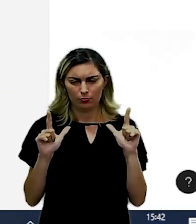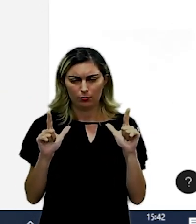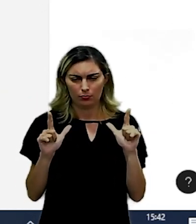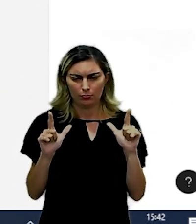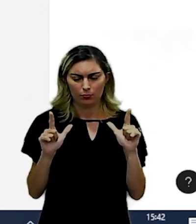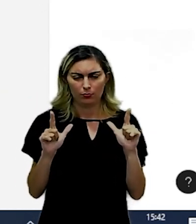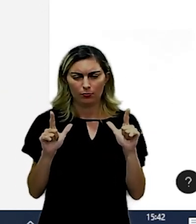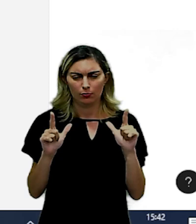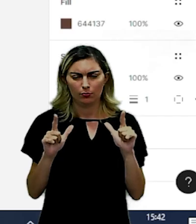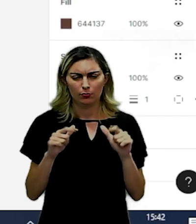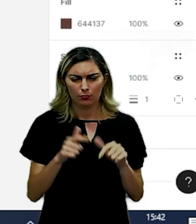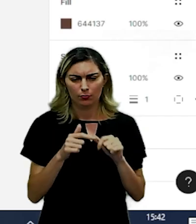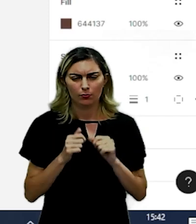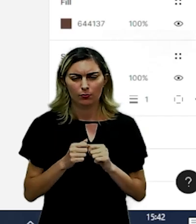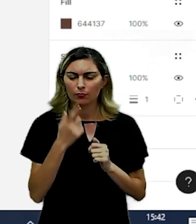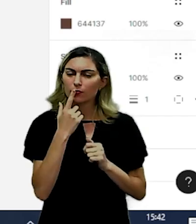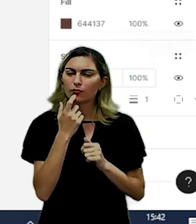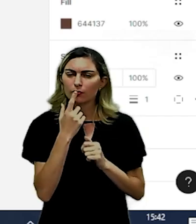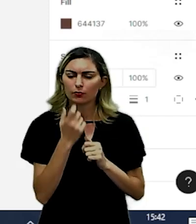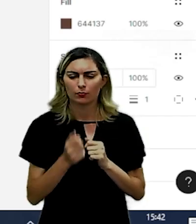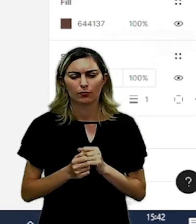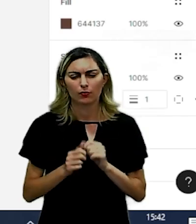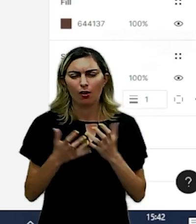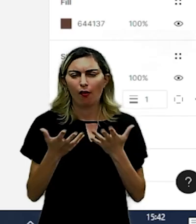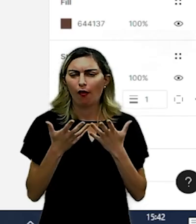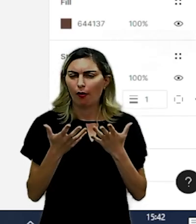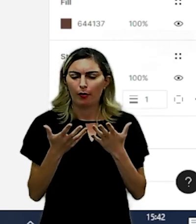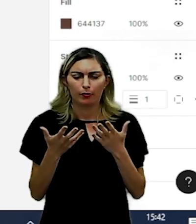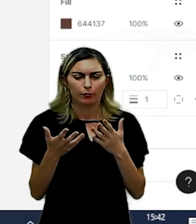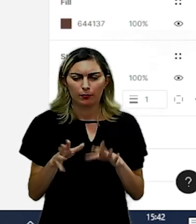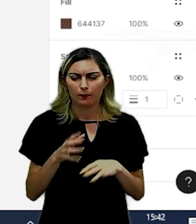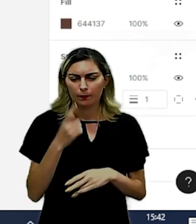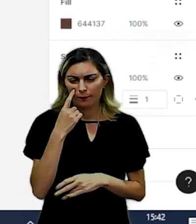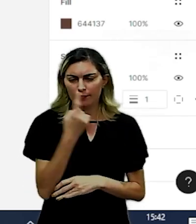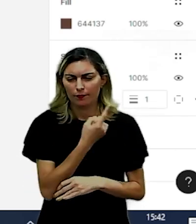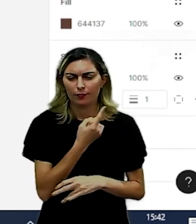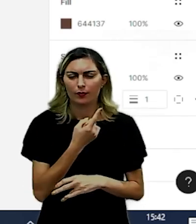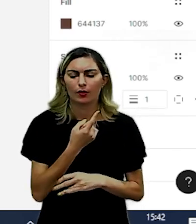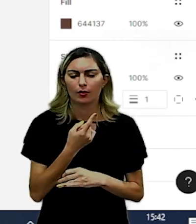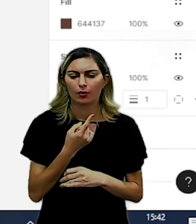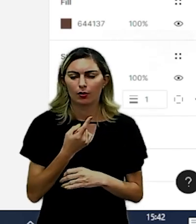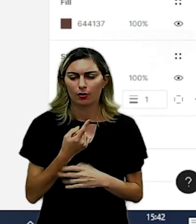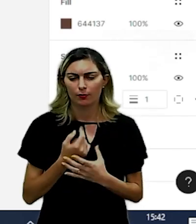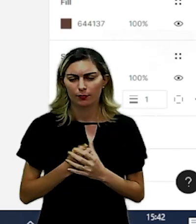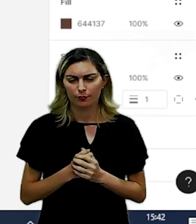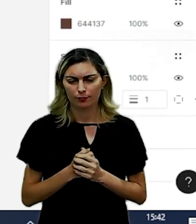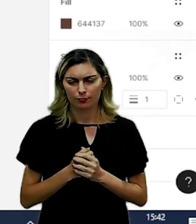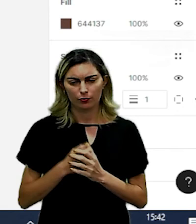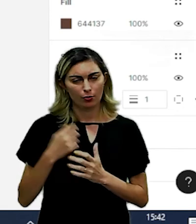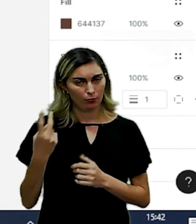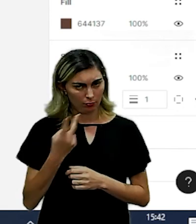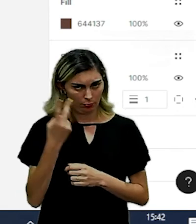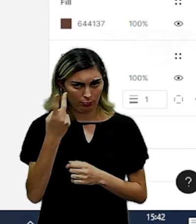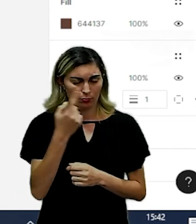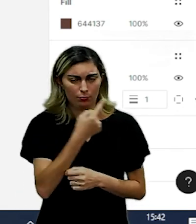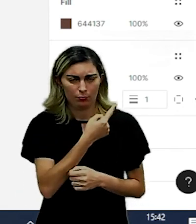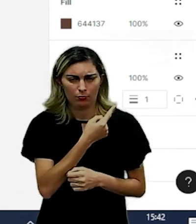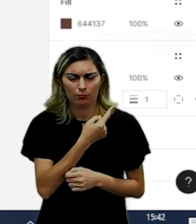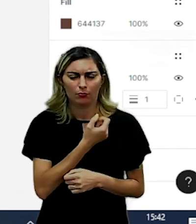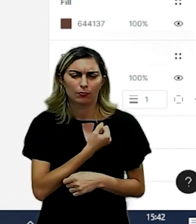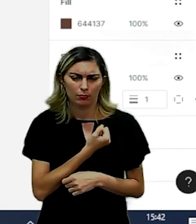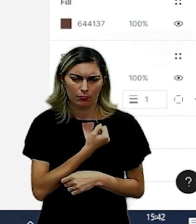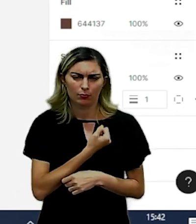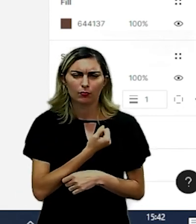A minha borda ficou vermelha. Ah, mas eu quero engrossar ela. Vou pegar aqui nesse valor